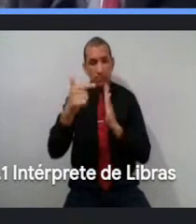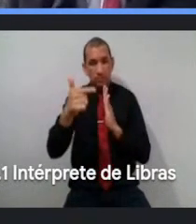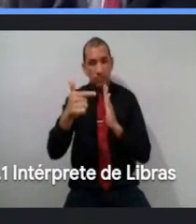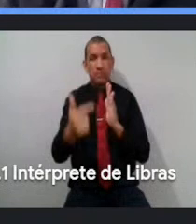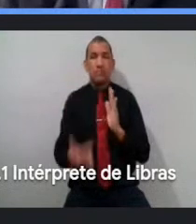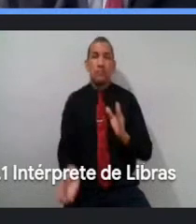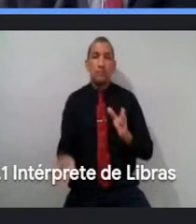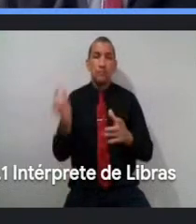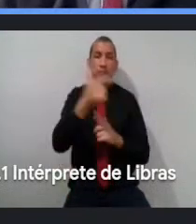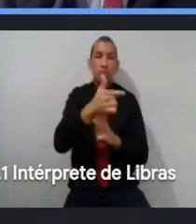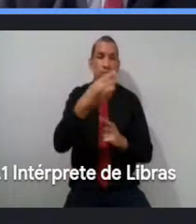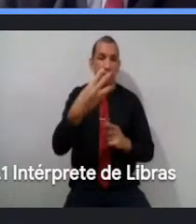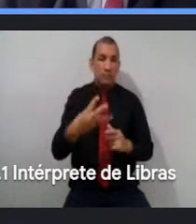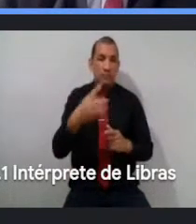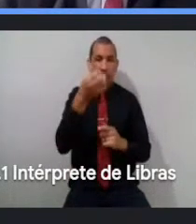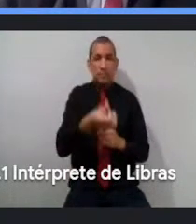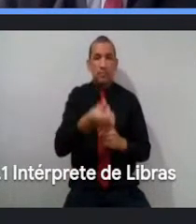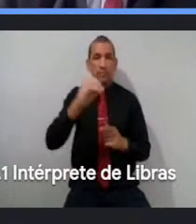23.551